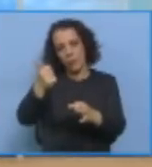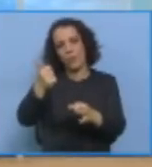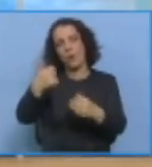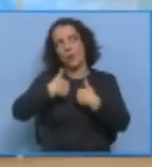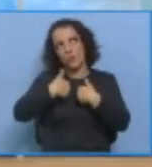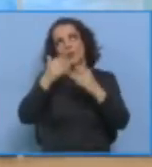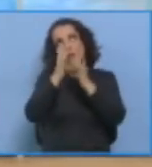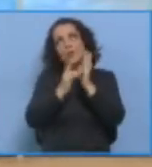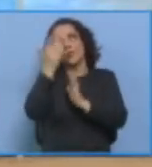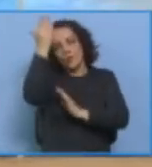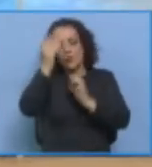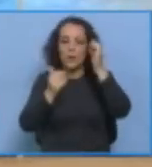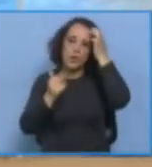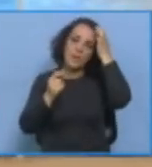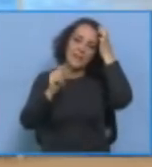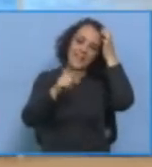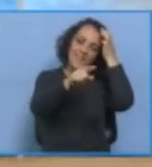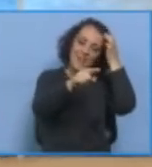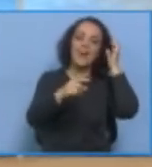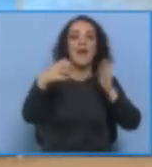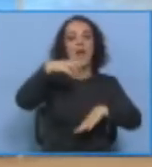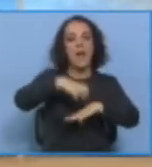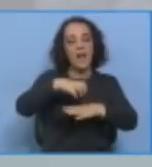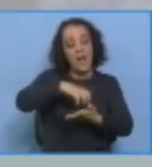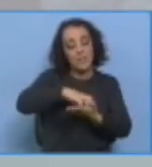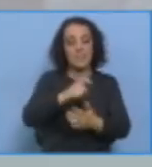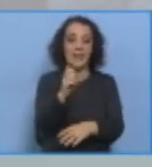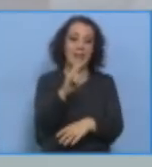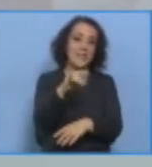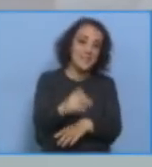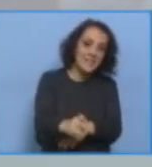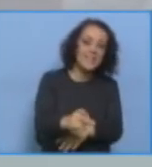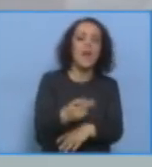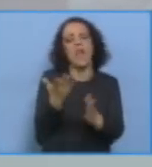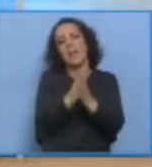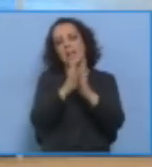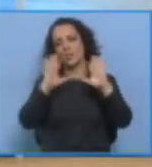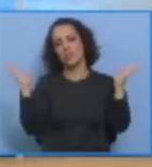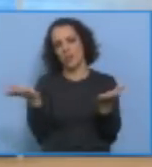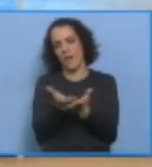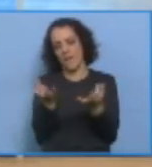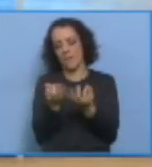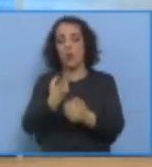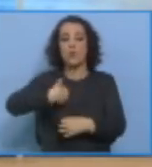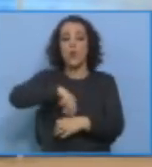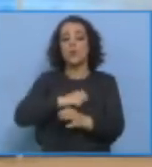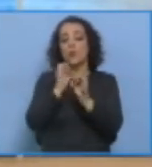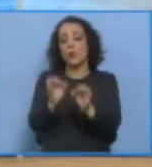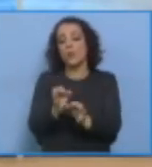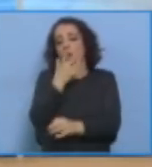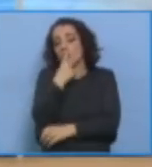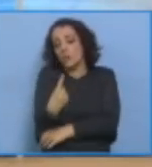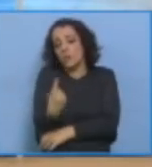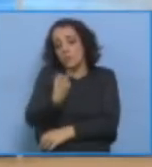Senhor e também da Agência Eclésia, já agora, para divulgar alguma coisa. Da Igreja. Quer dizer, cuidamos deles sozinhos. Temos de